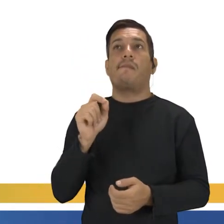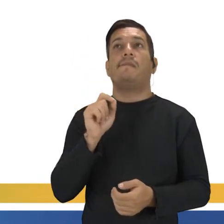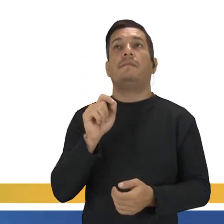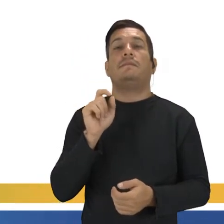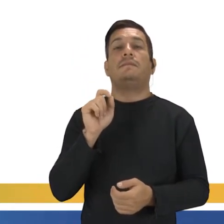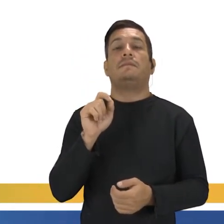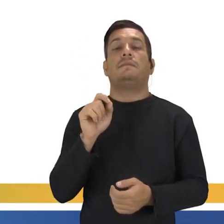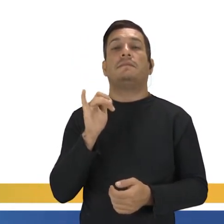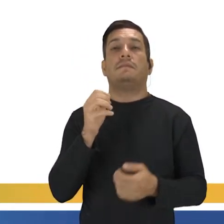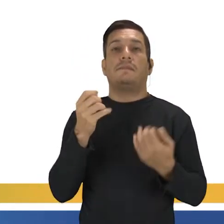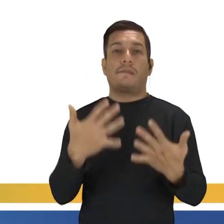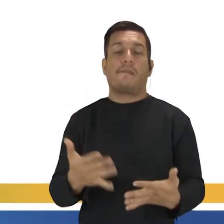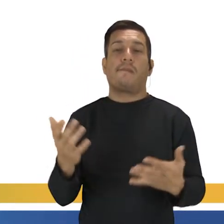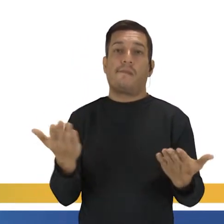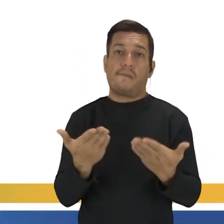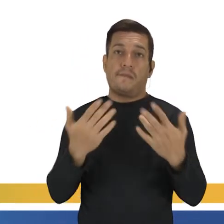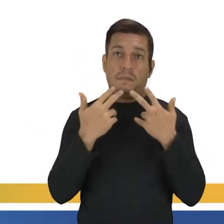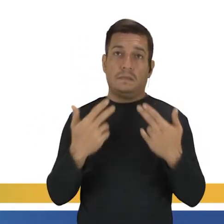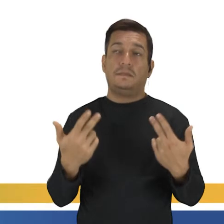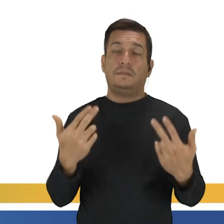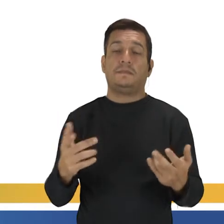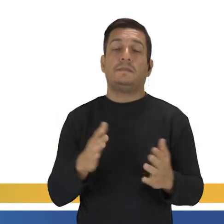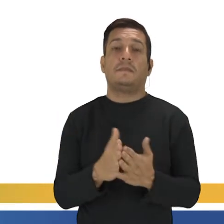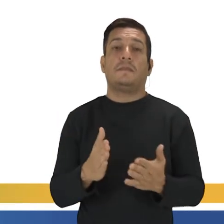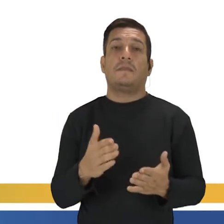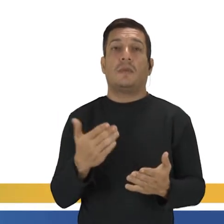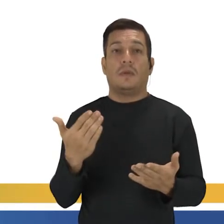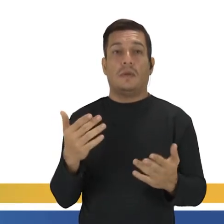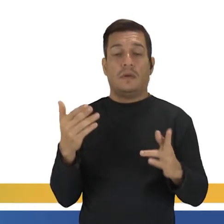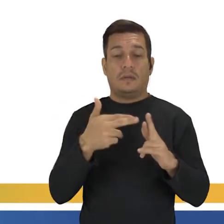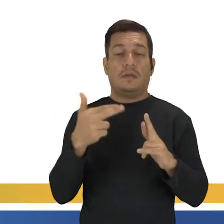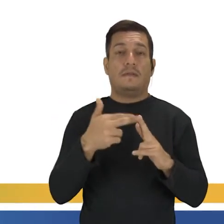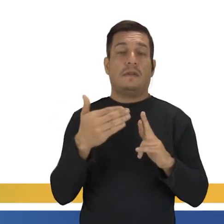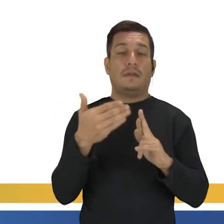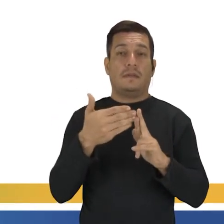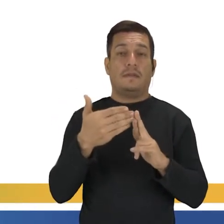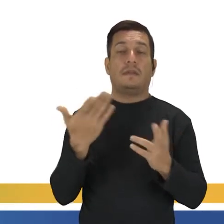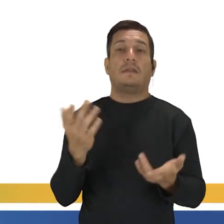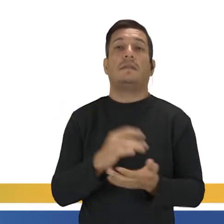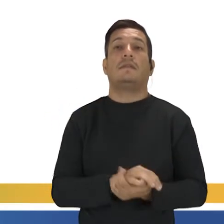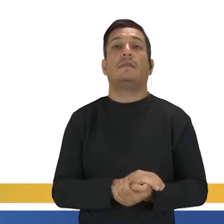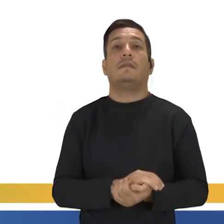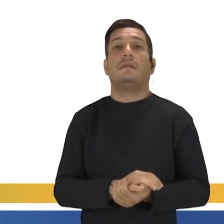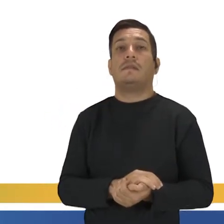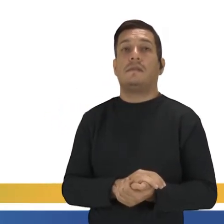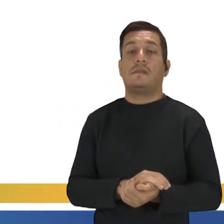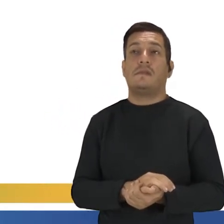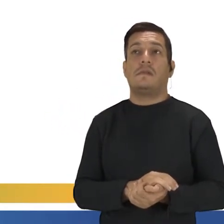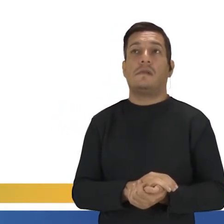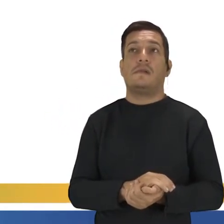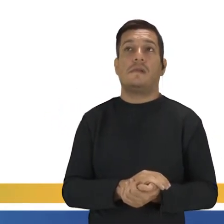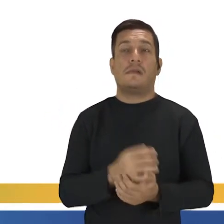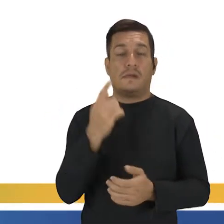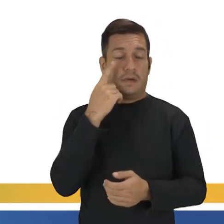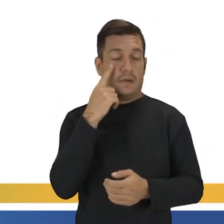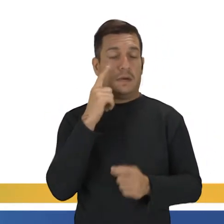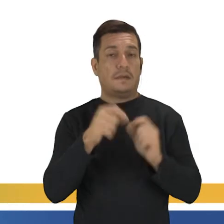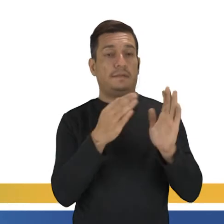trabalhar com grandes cargas, eu vou trabalhar com poucas repetições. Se eu for trabalhar com muitas repetições, eu vou trabalhar com pouca carga,